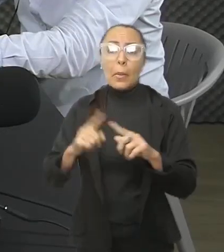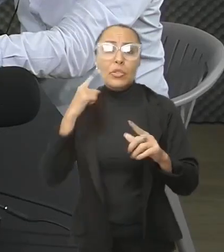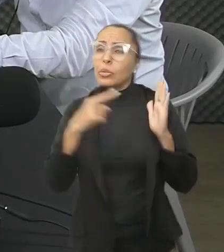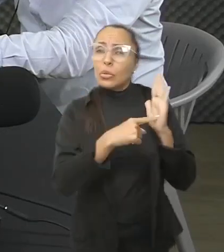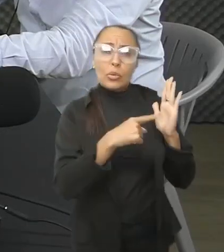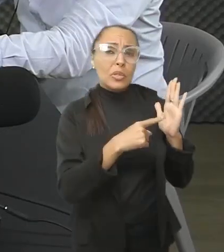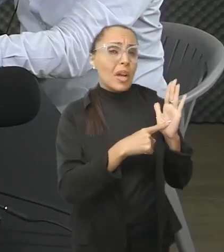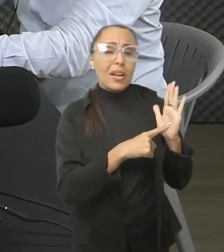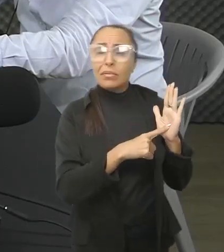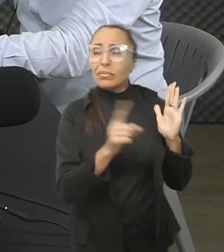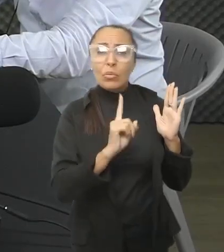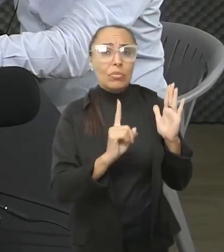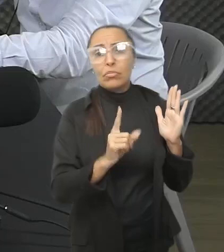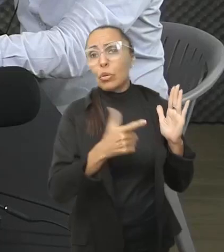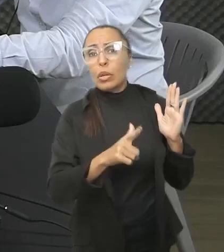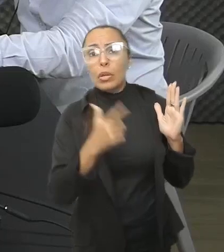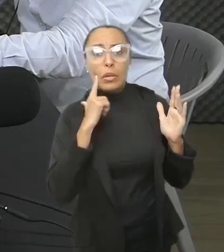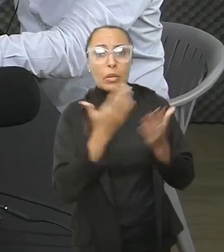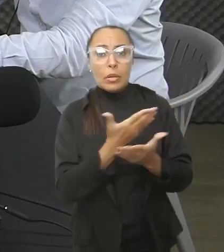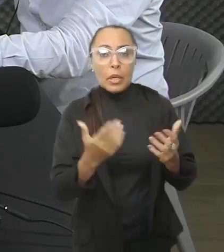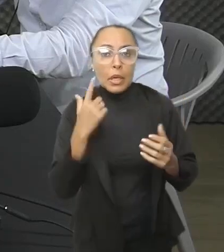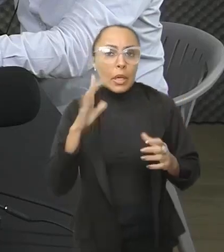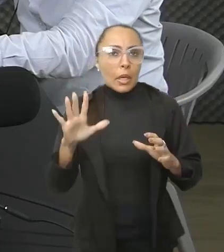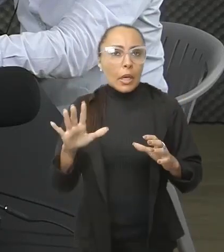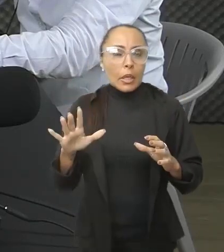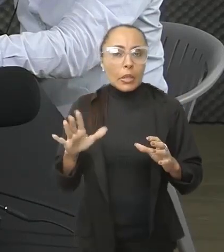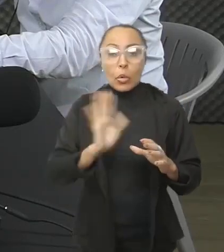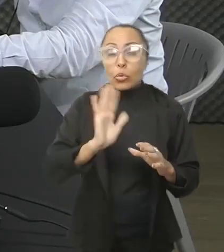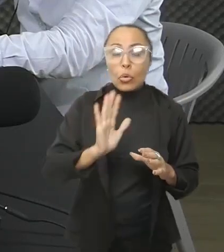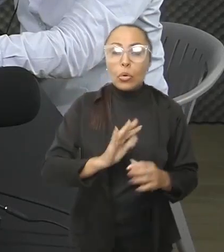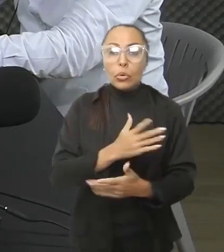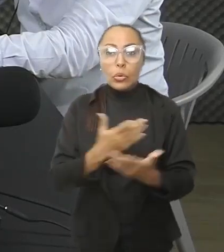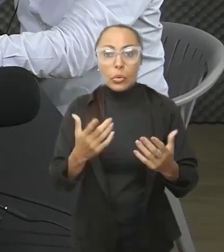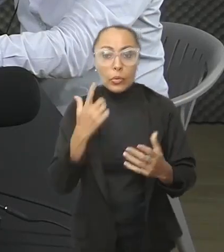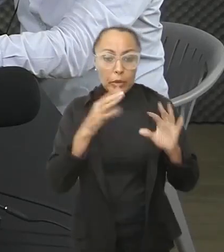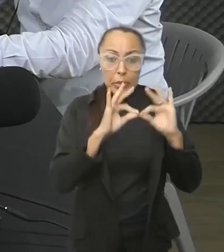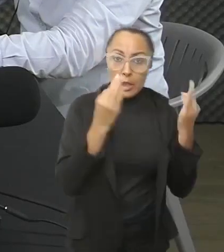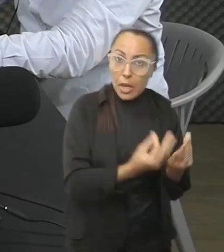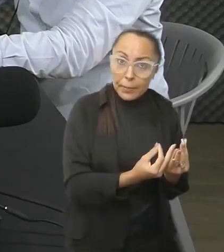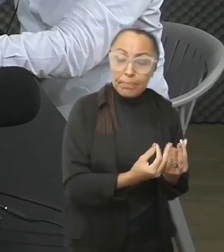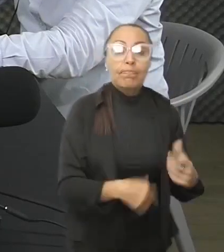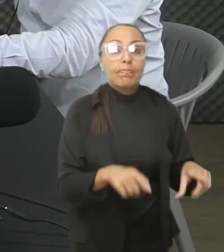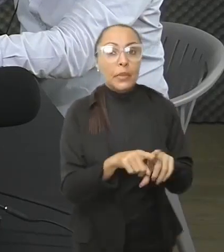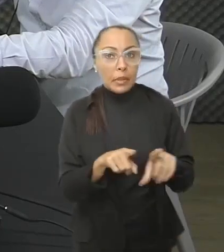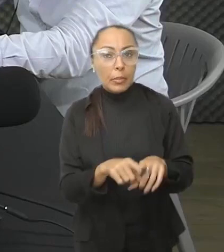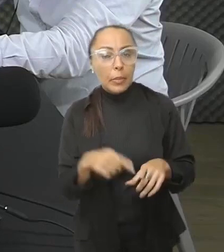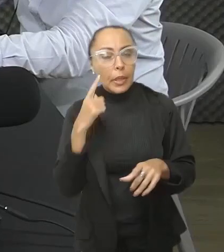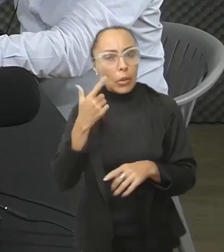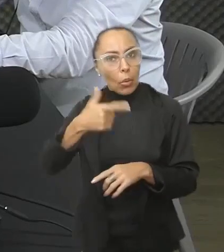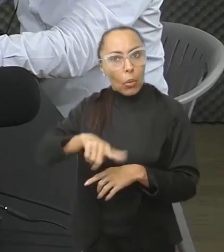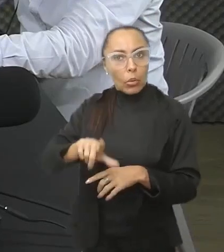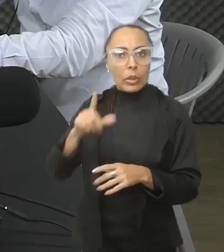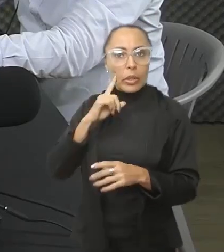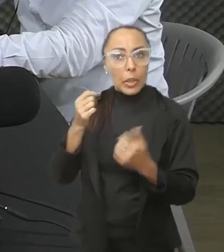pela circunstância. E aumentaram também em que sentido? Não só do sentido familiar, mas também um outro sentido, que a gente